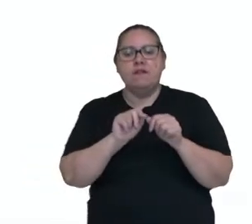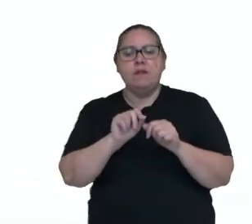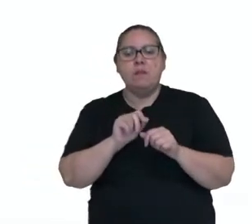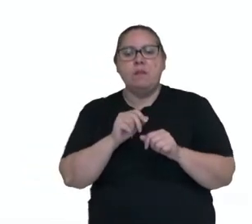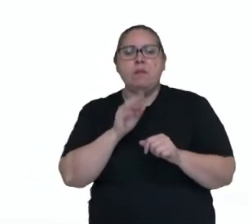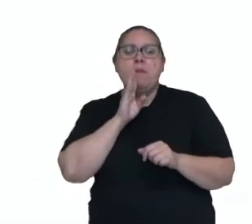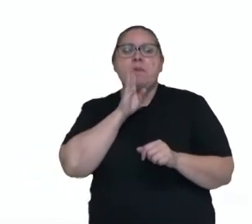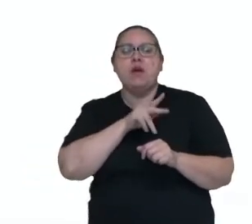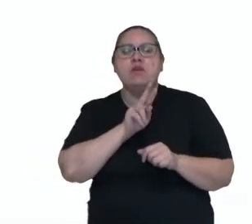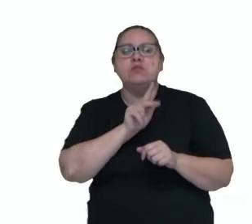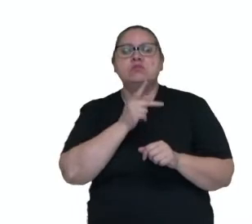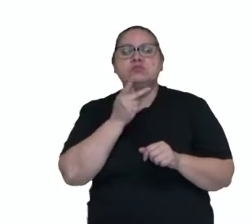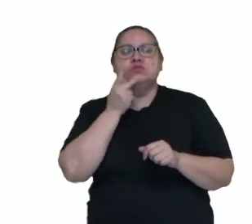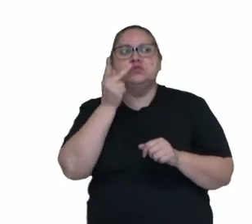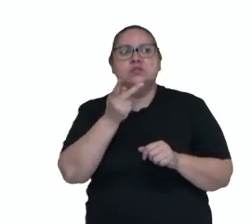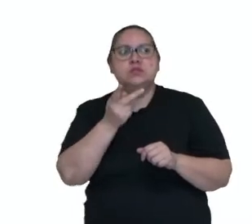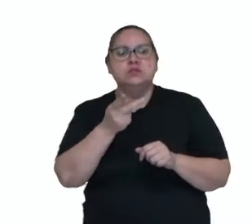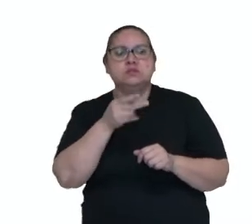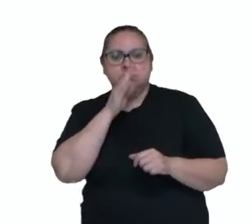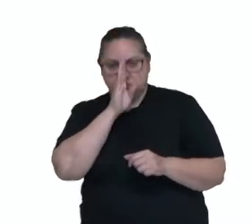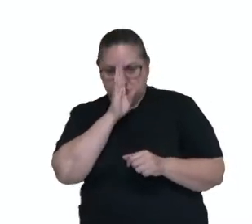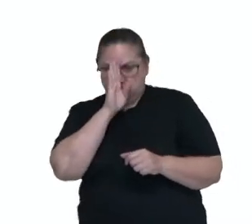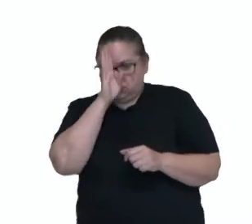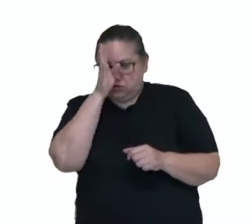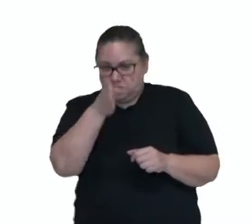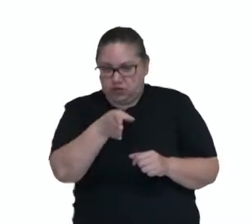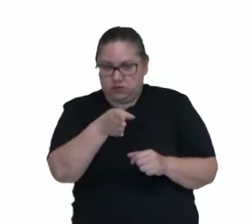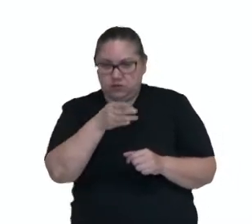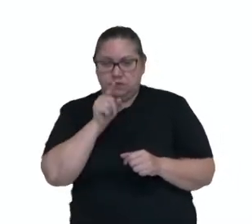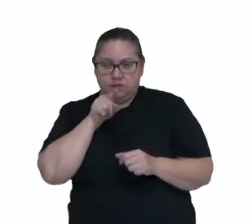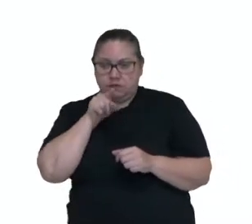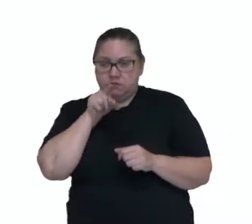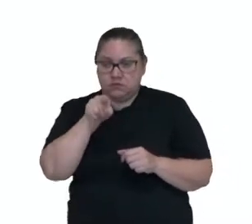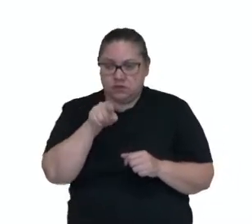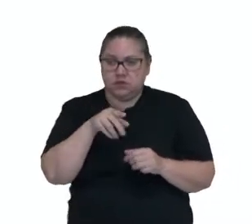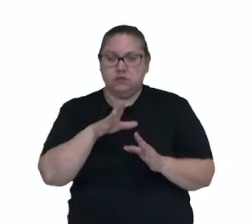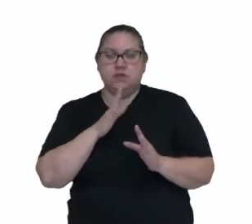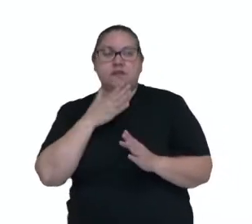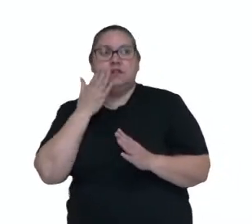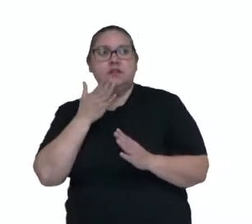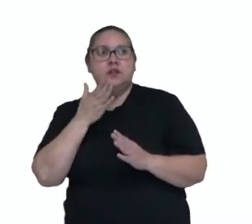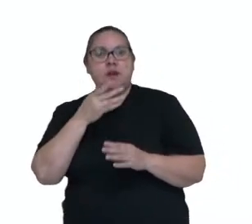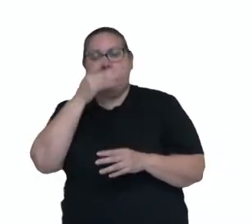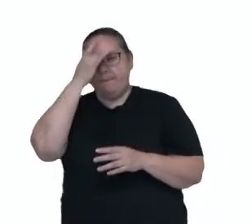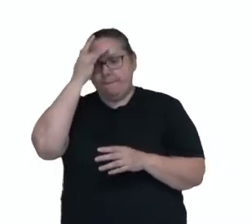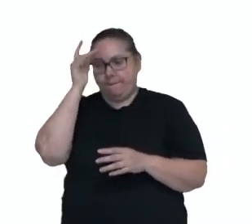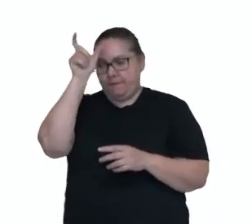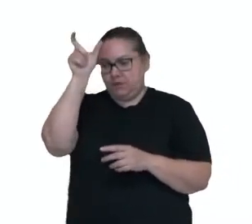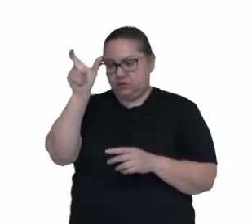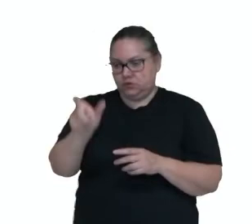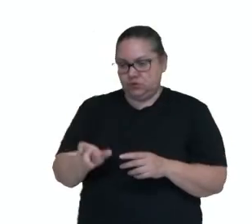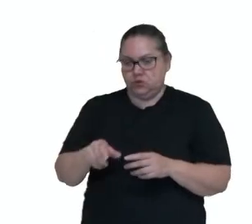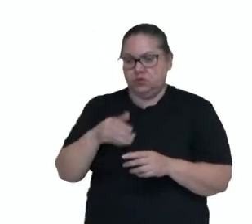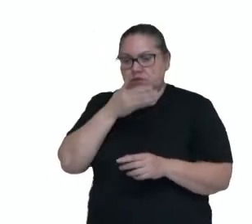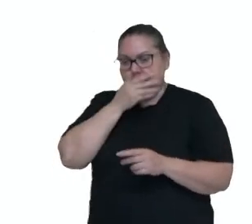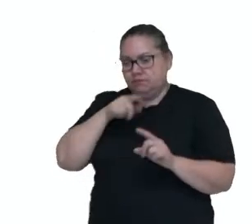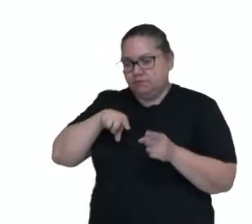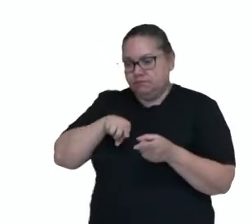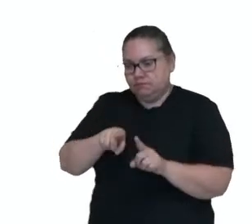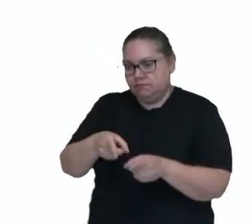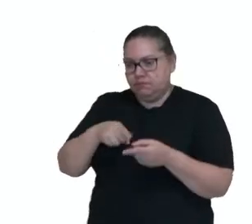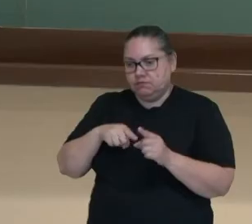ideias. São críticas diretas, incisivas, né? E a pessoa satirizada é